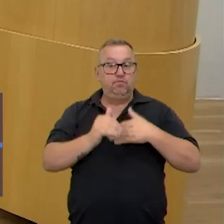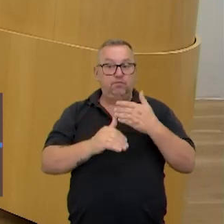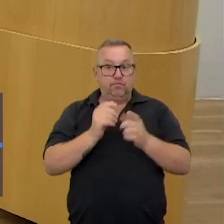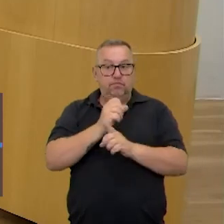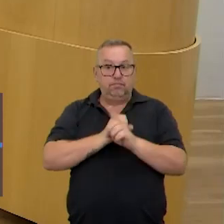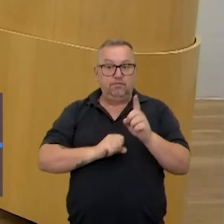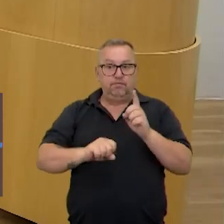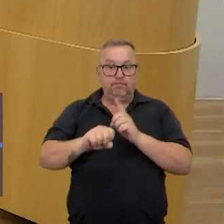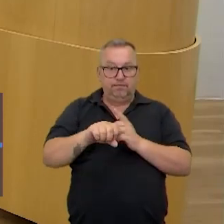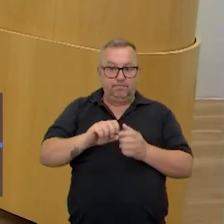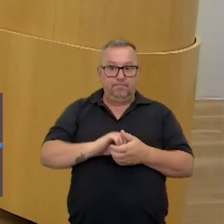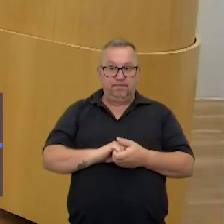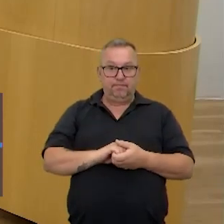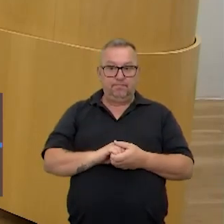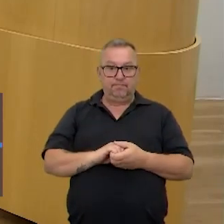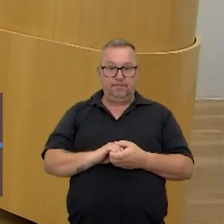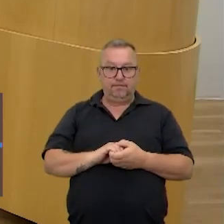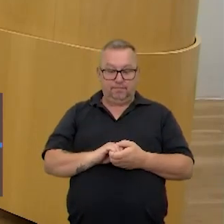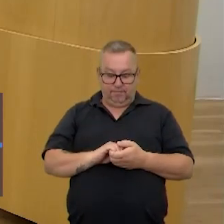um processo.